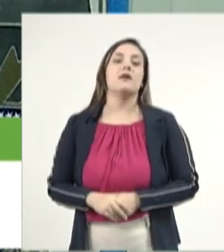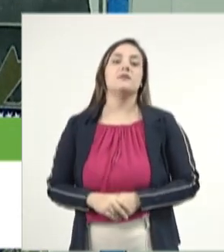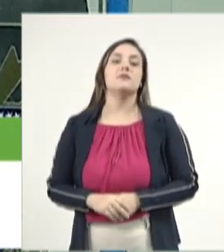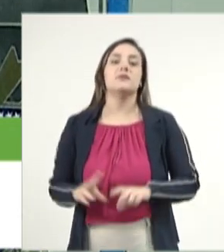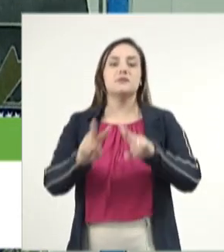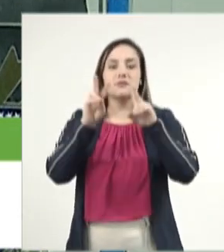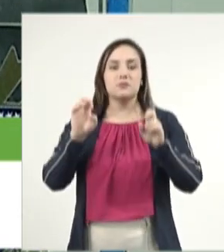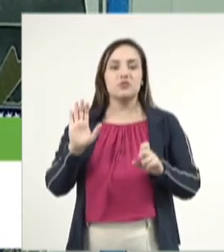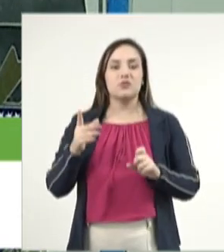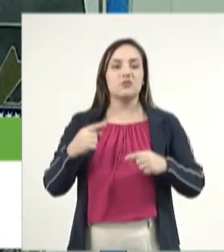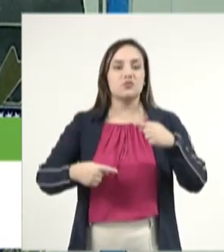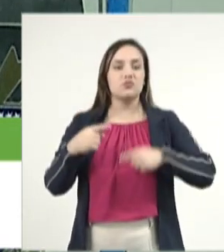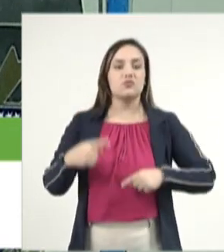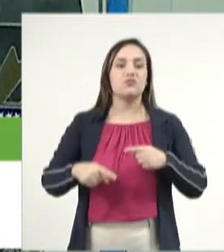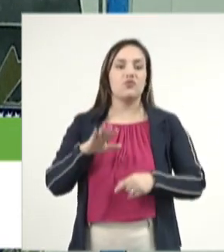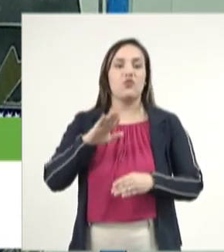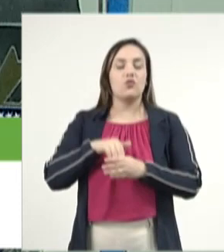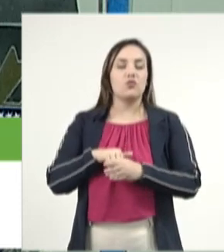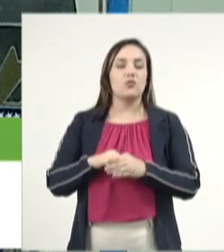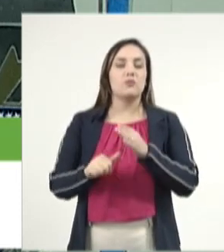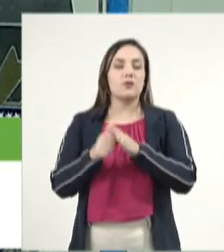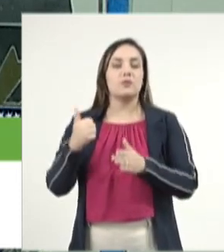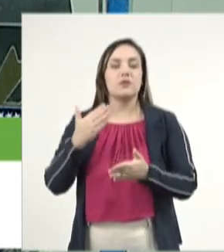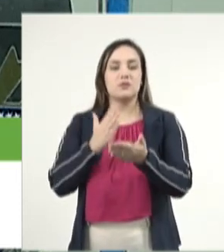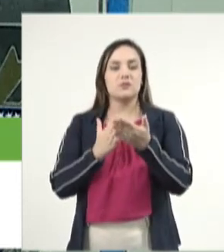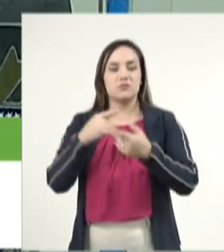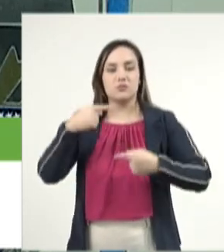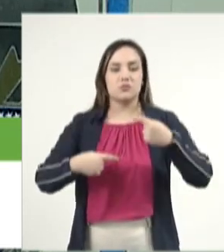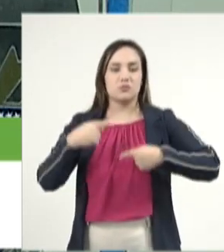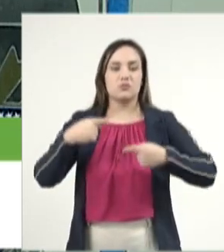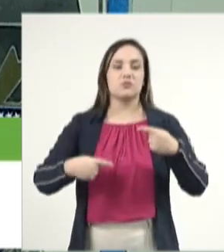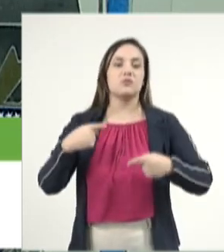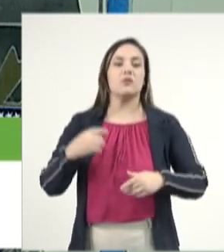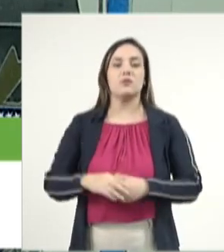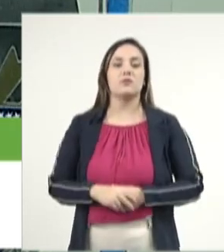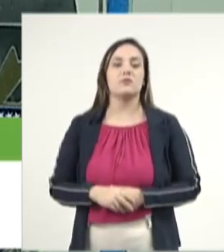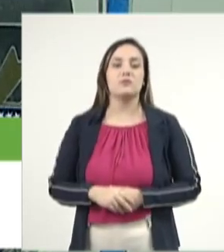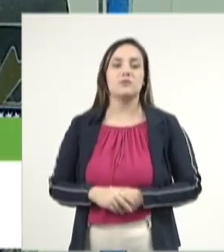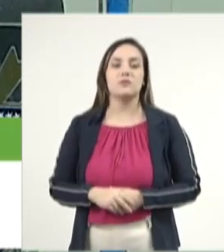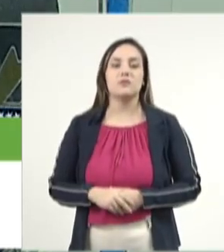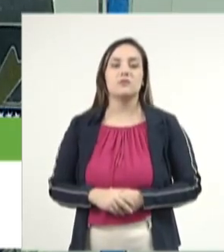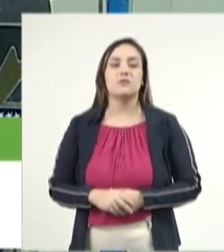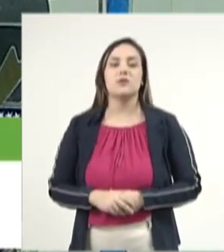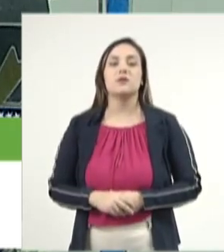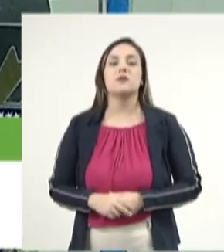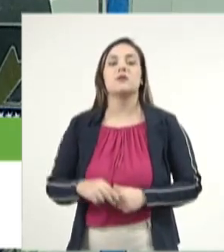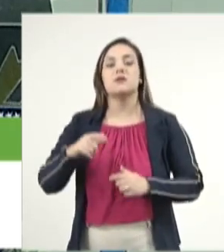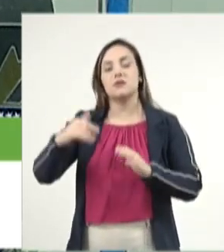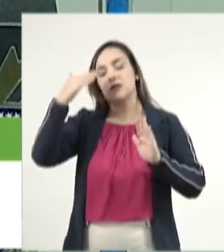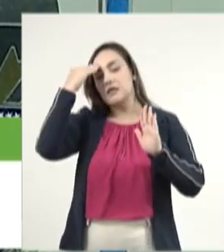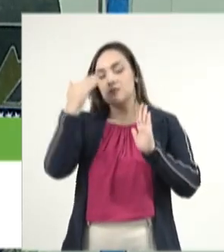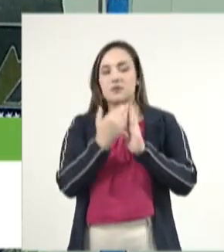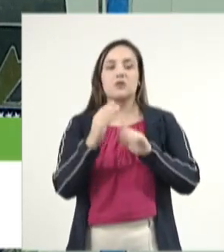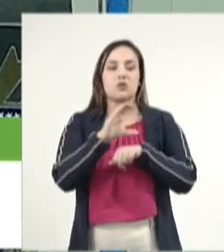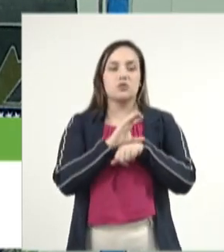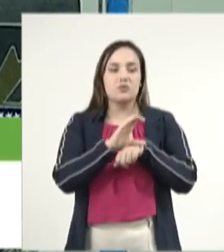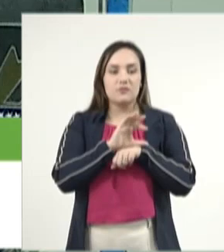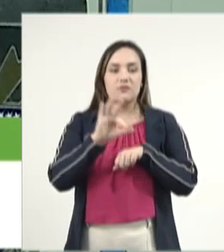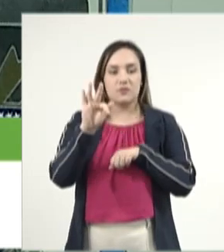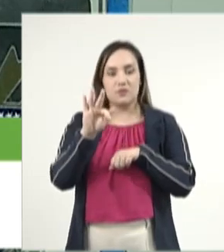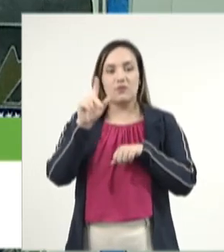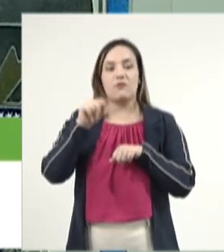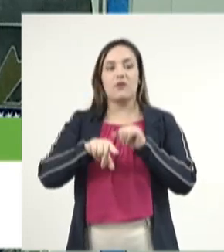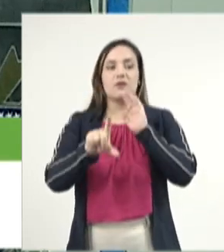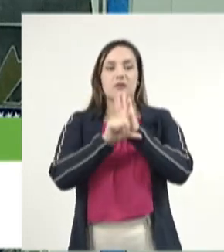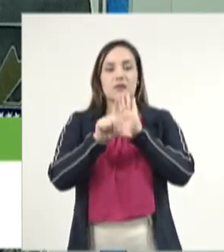foi discutida, votada e aprovada em primeira discussão, ou seja, a constitucionalidade da matéria, a legalidade dessa matéria é a